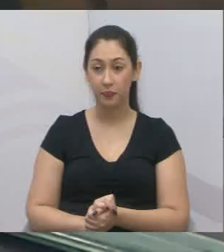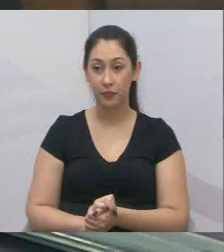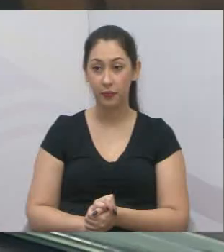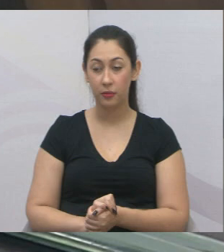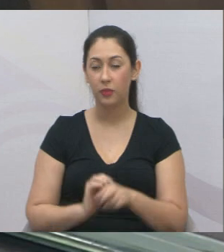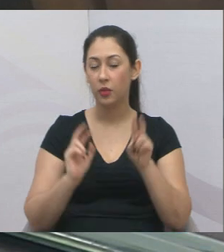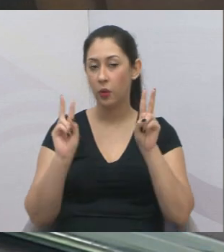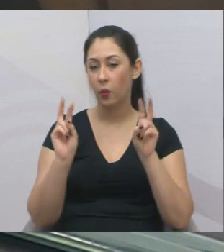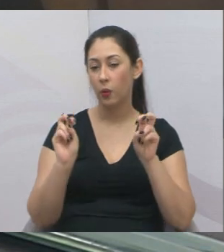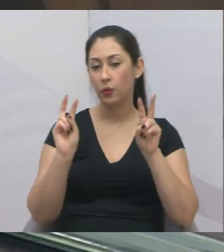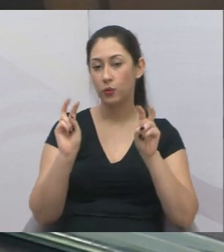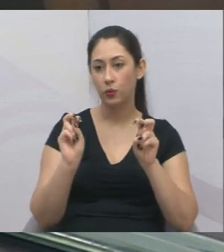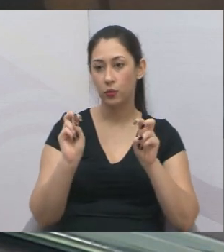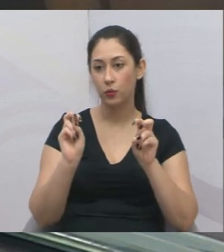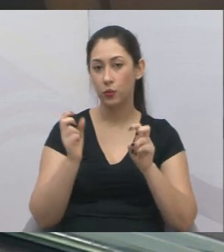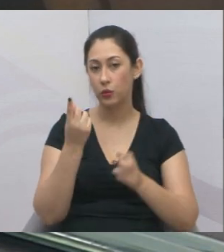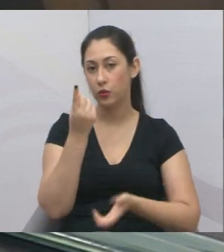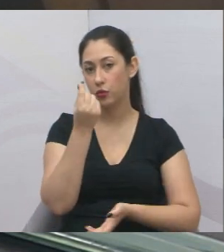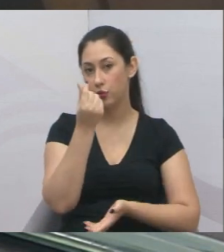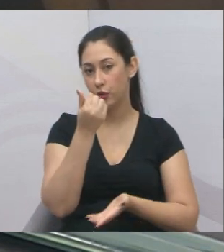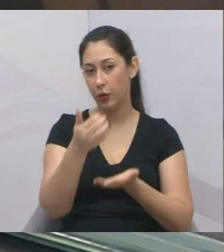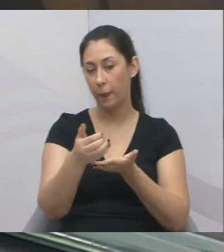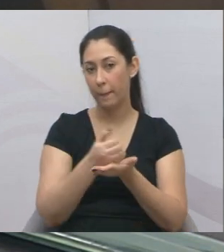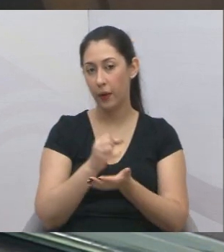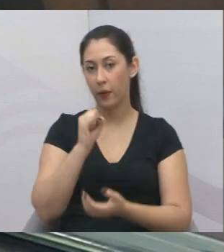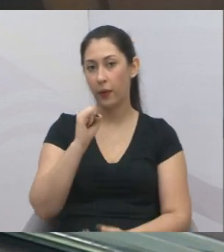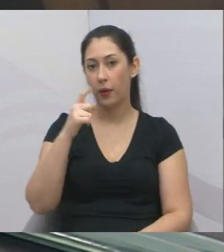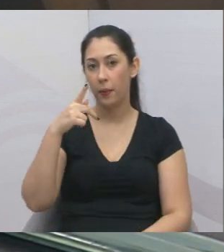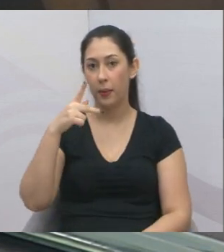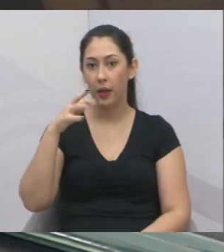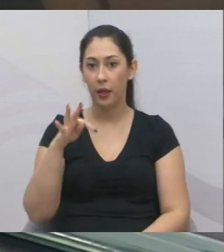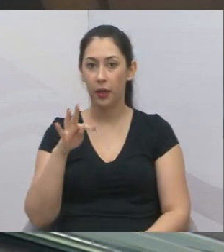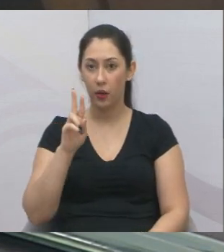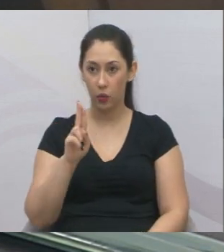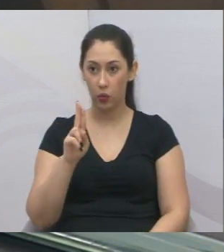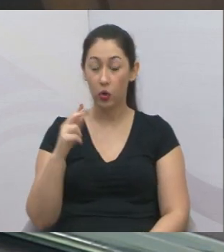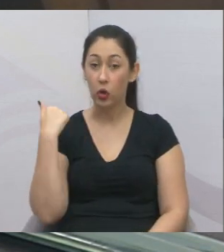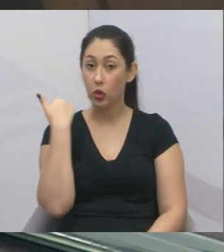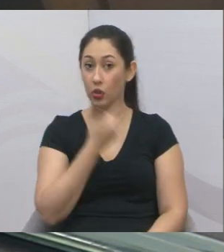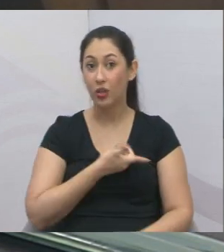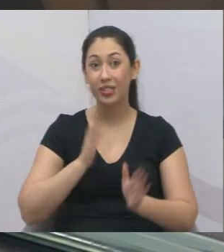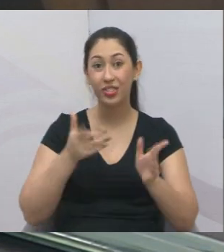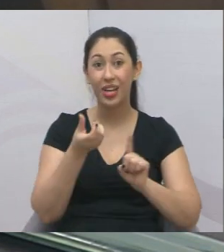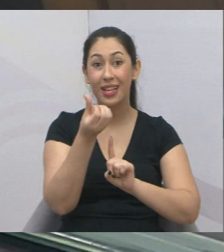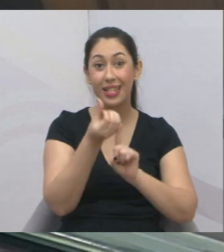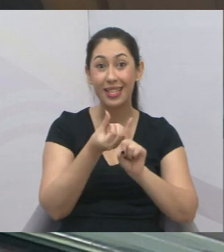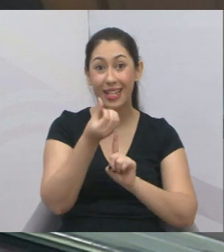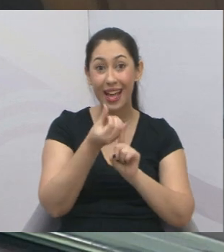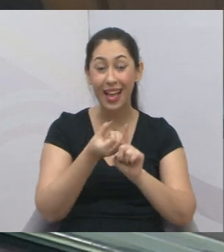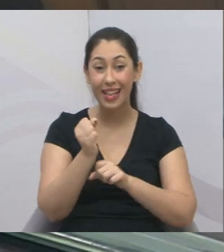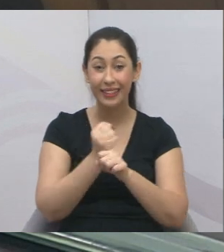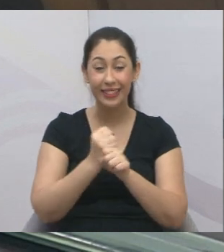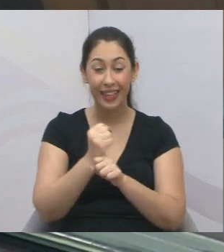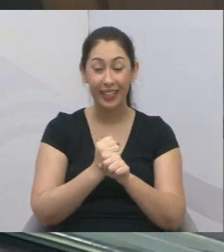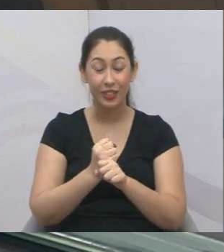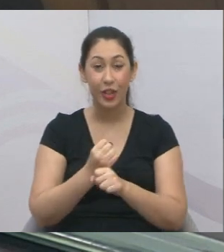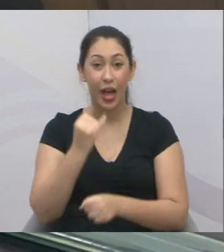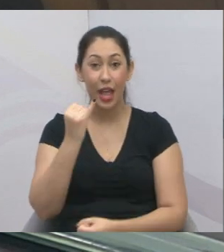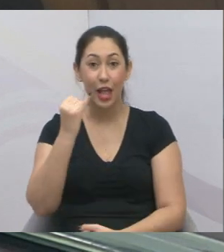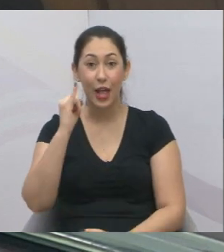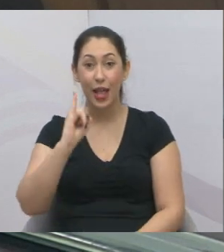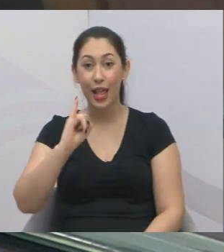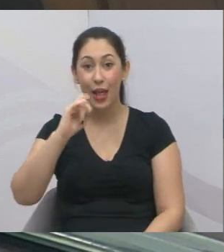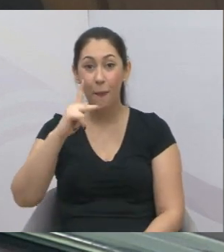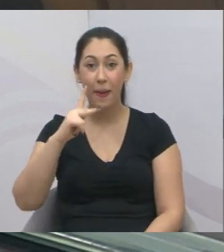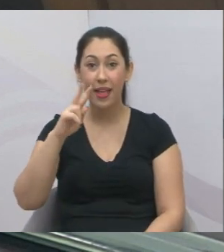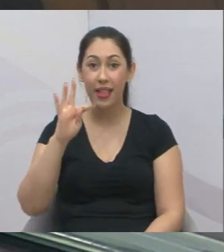Com relação à arrecadação do IPTU, nós entramos no sexto ano sem o aumento do IPTU. Qual reflexo